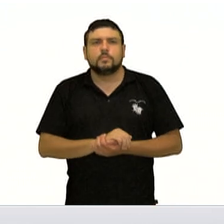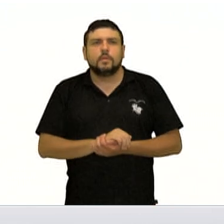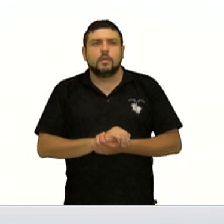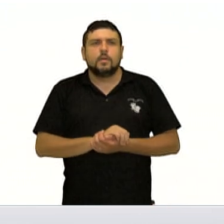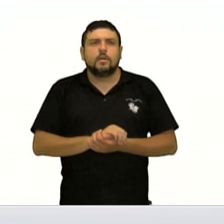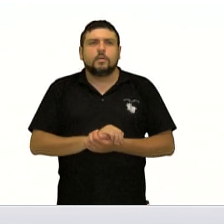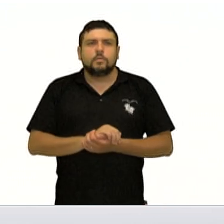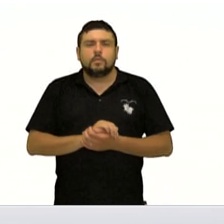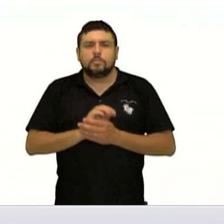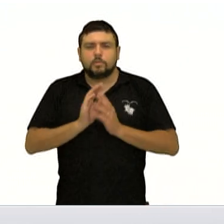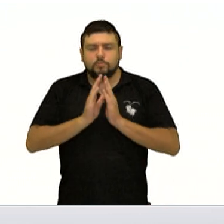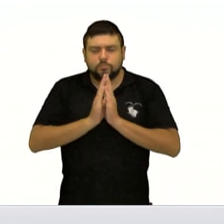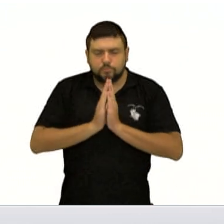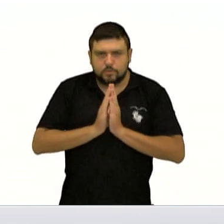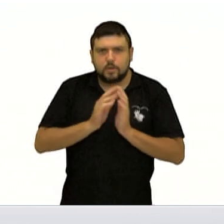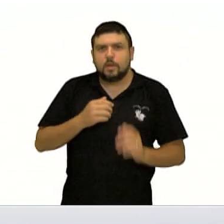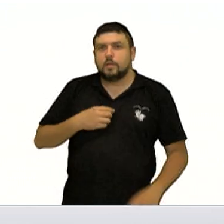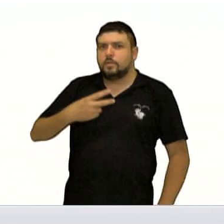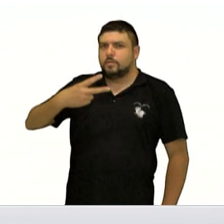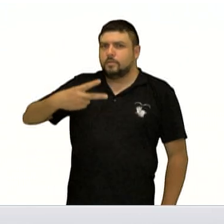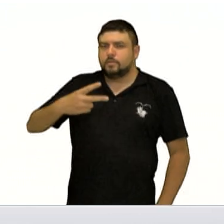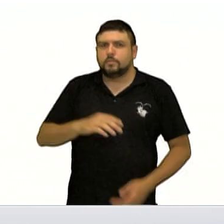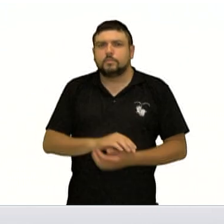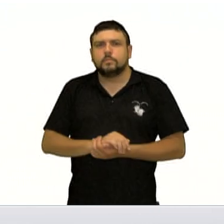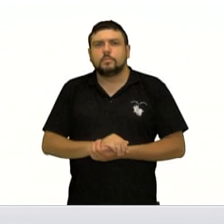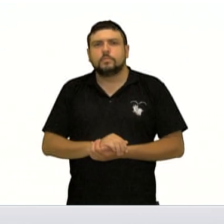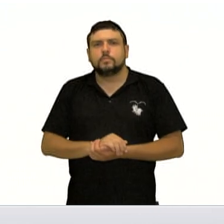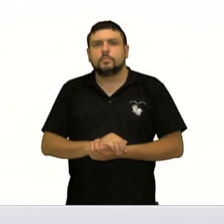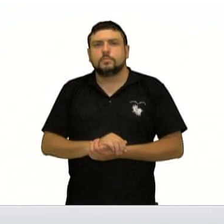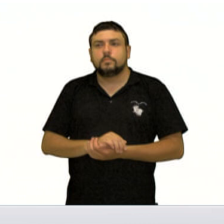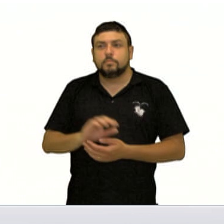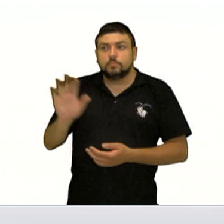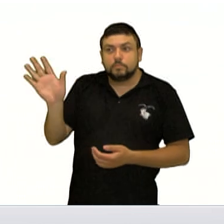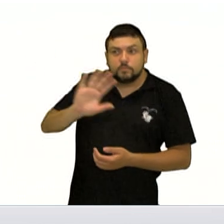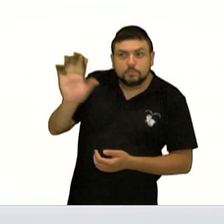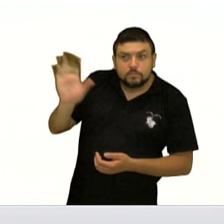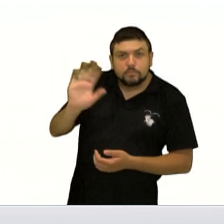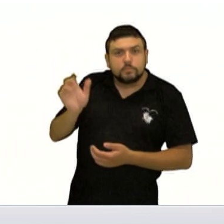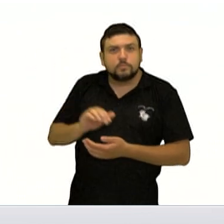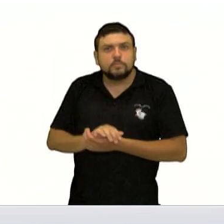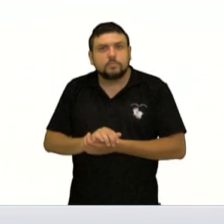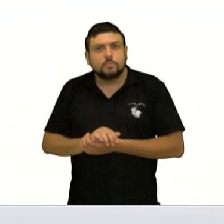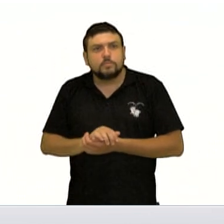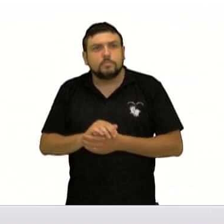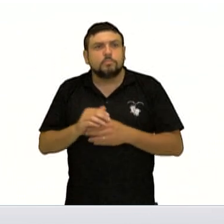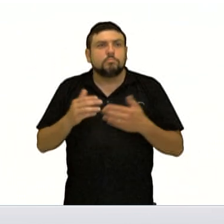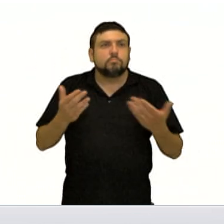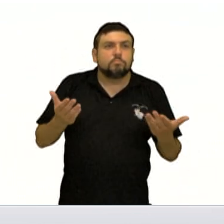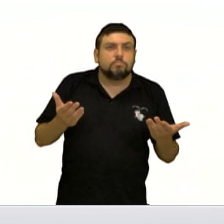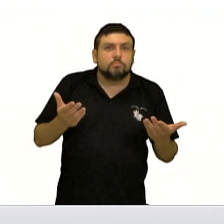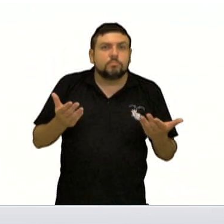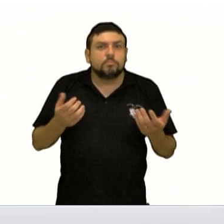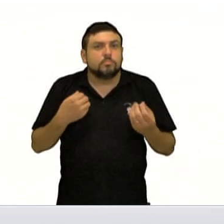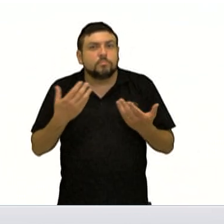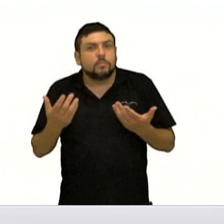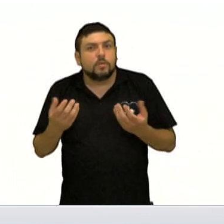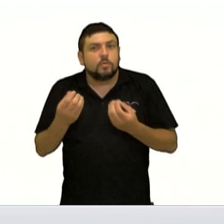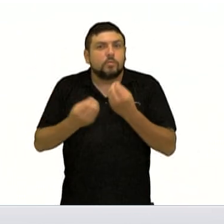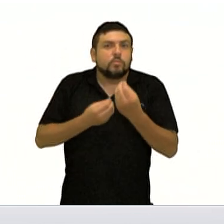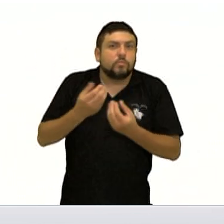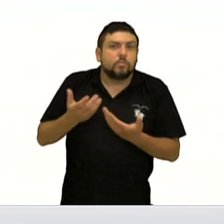namastê, vimos, já são 2. Olá, olá, né? Com a